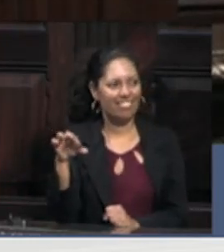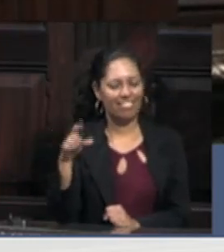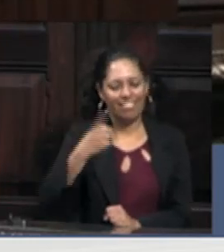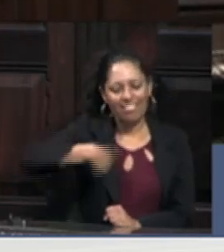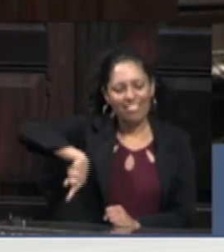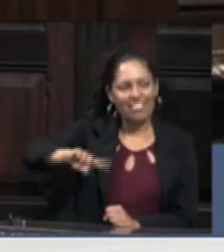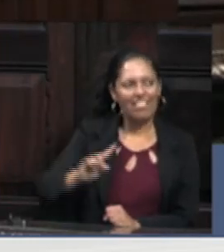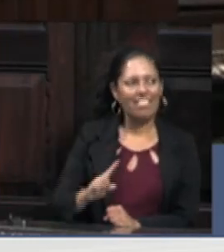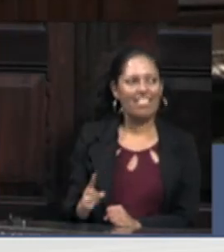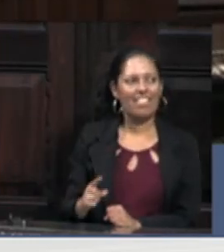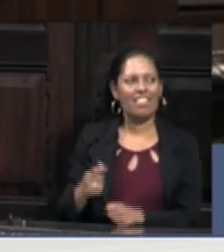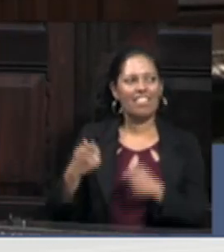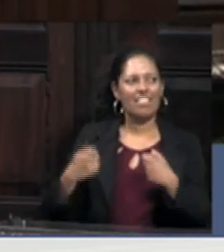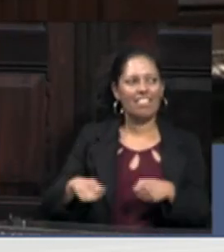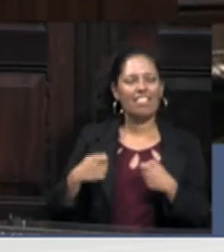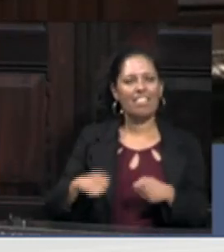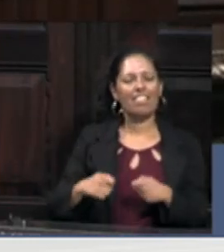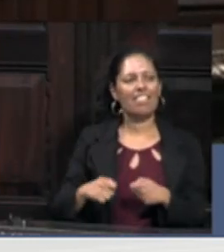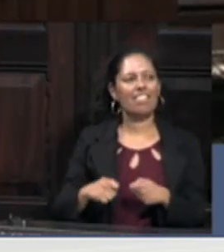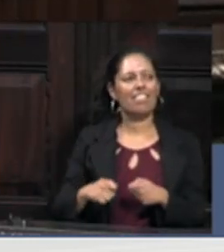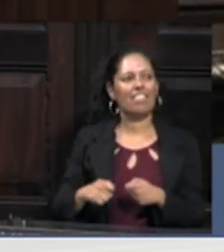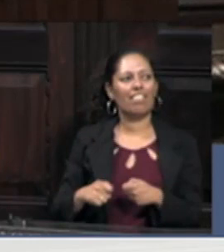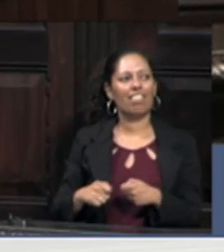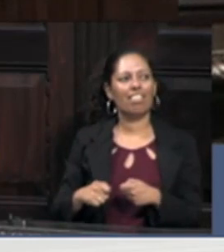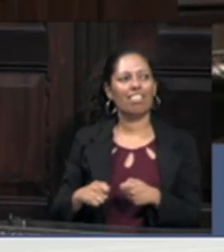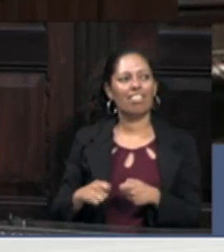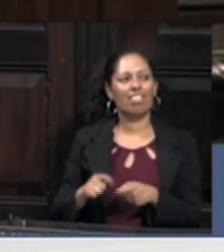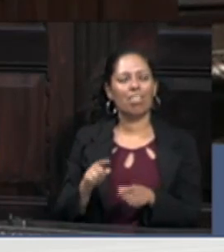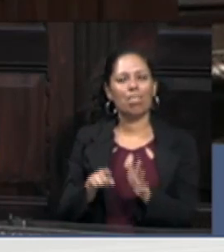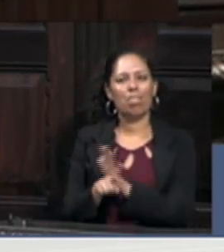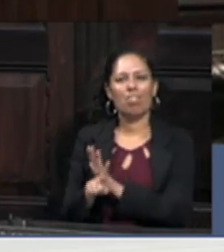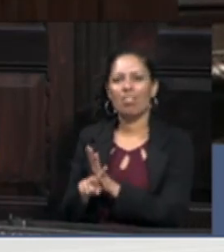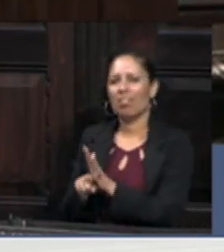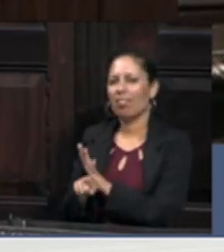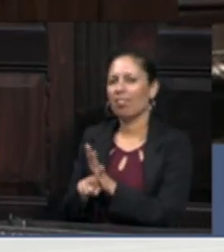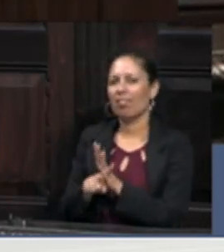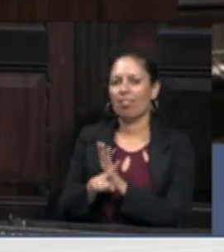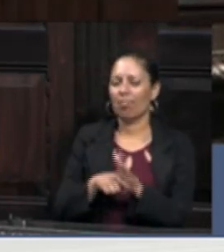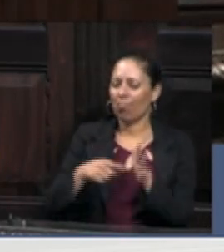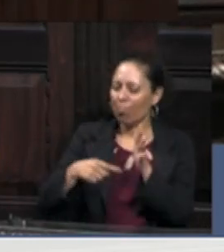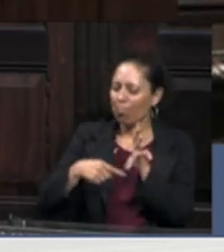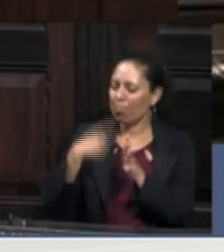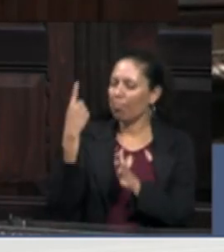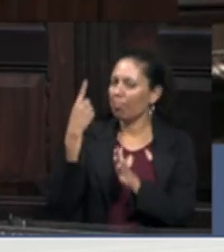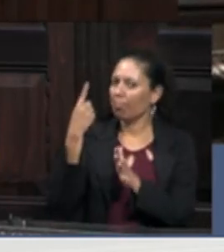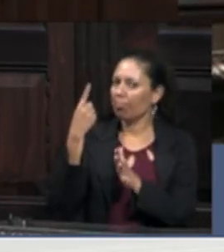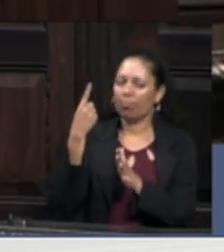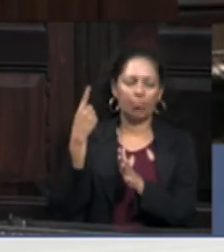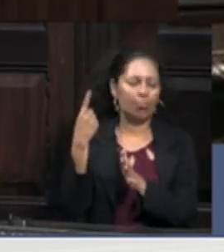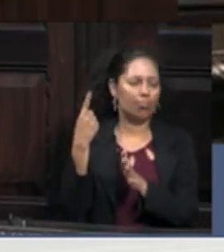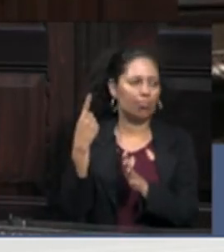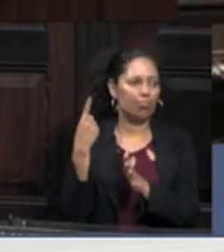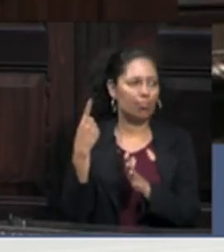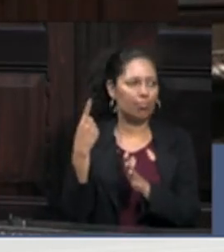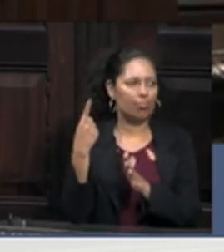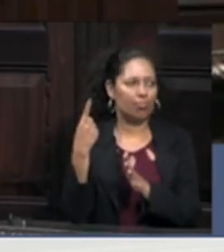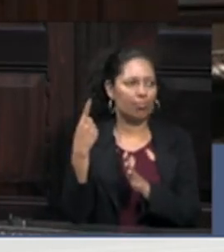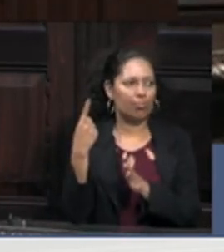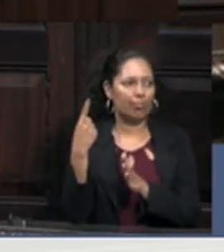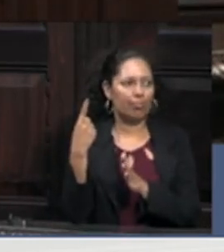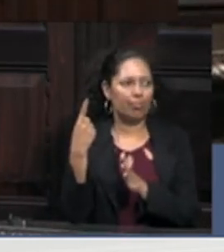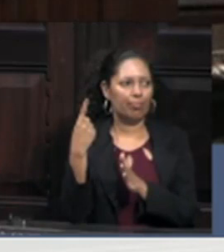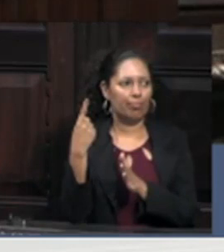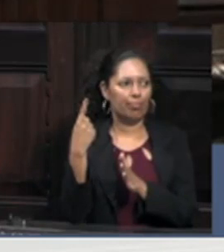forma como isto tem acontecido até agora. Primeiro, a questão